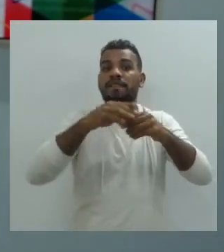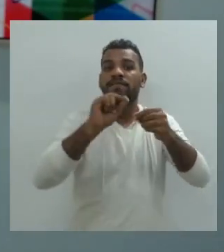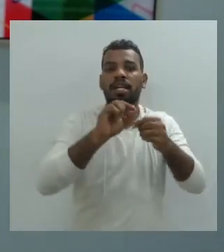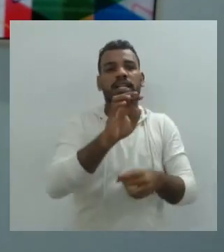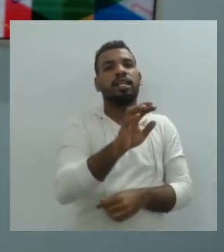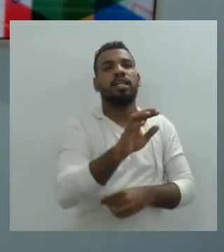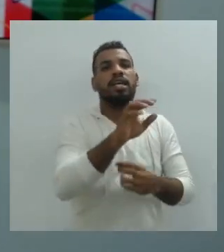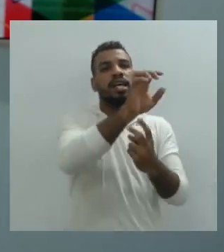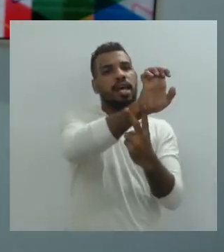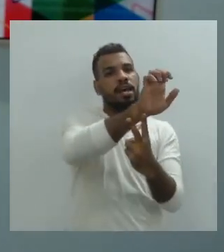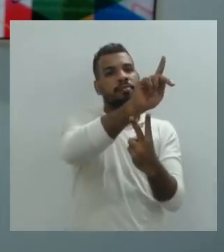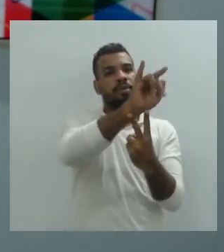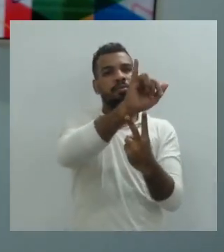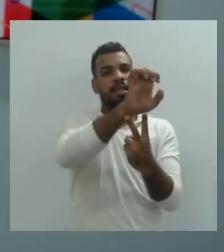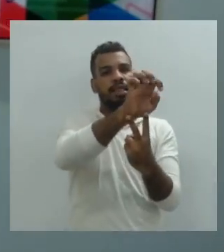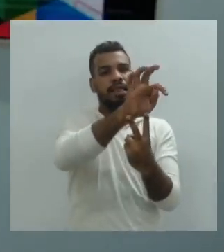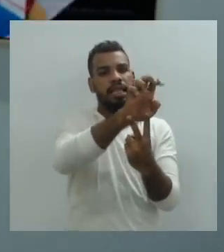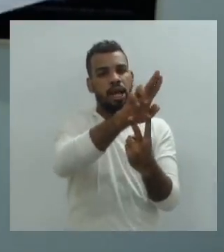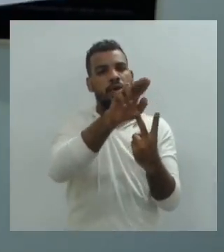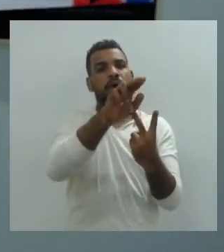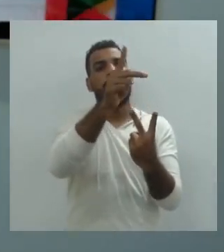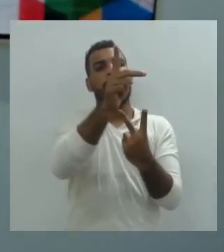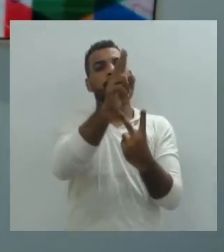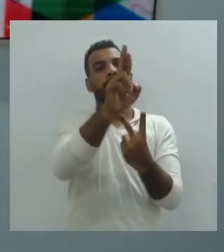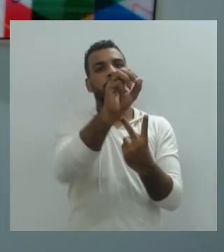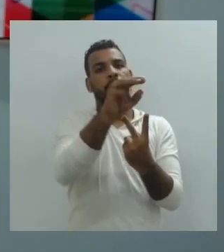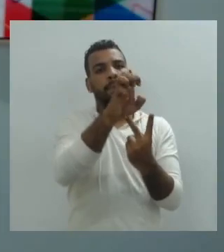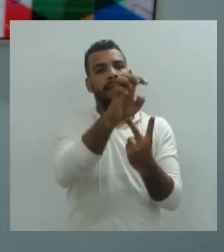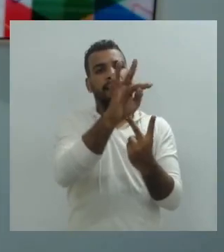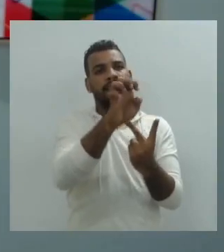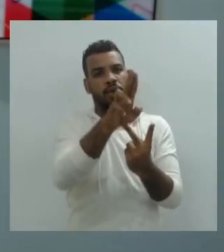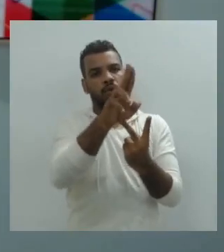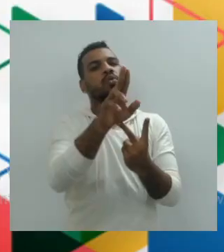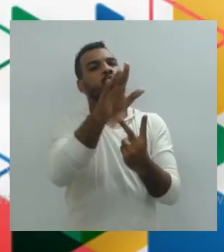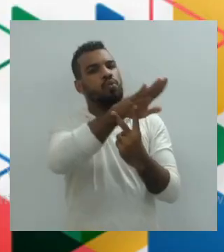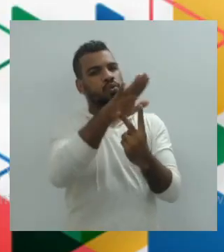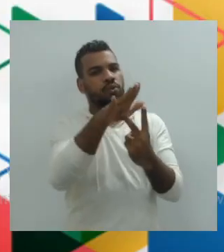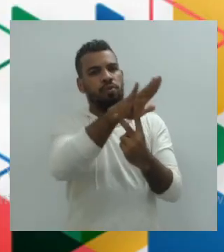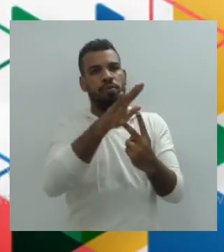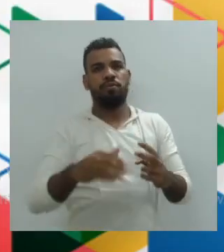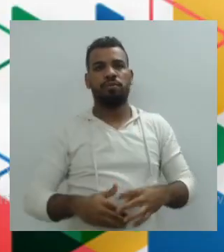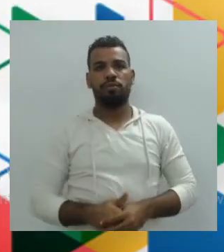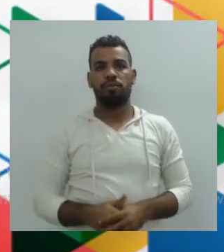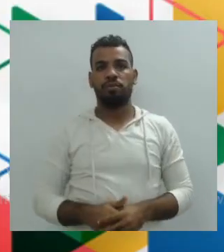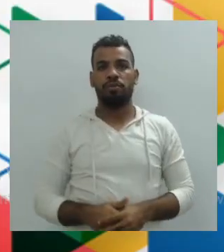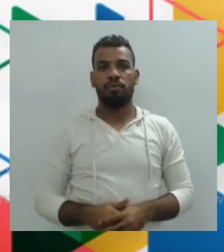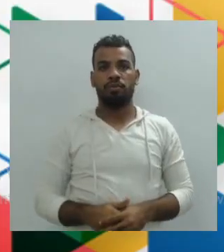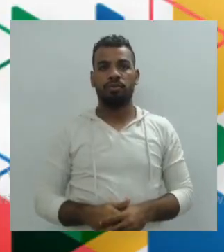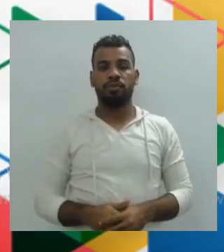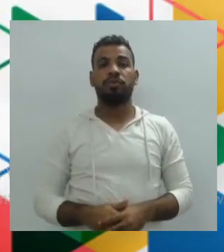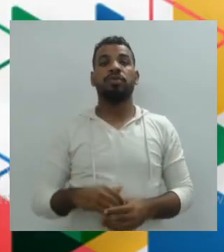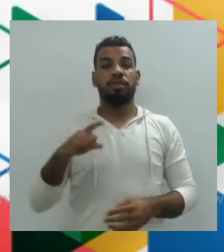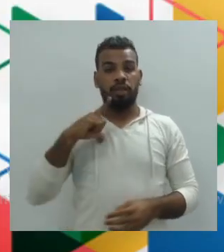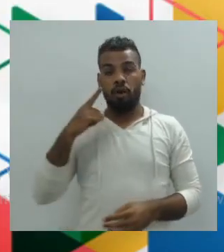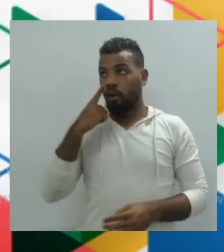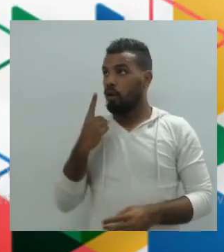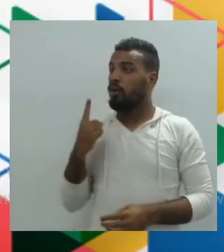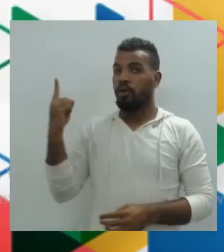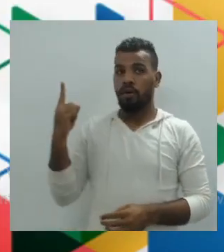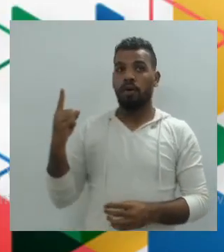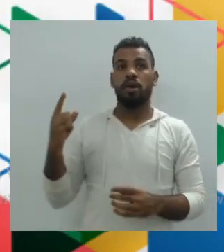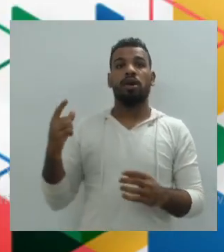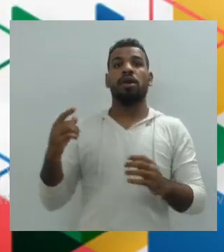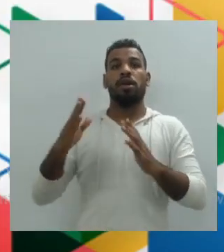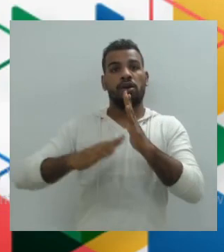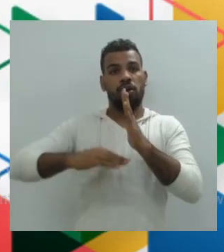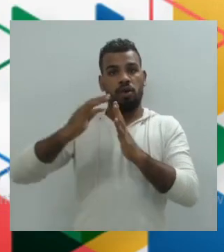titãs Epimeteu e Prometeu. Observe essa imagem. Nós temos aí uma pintura